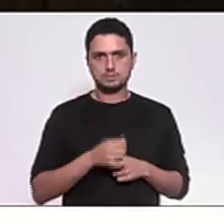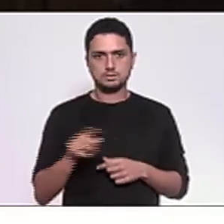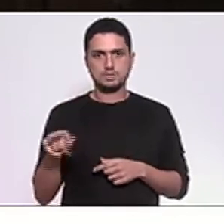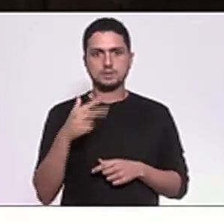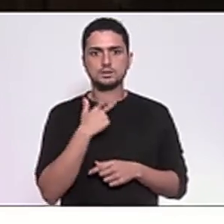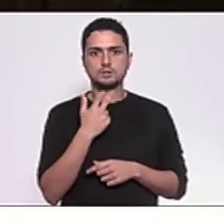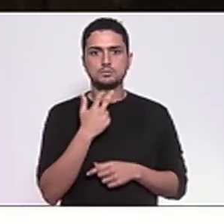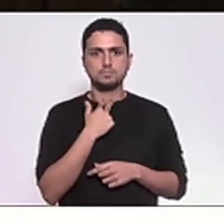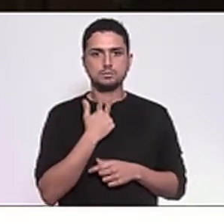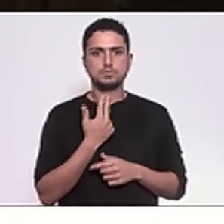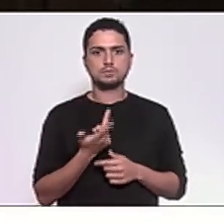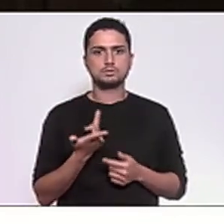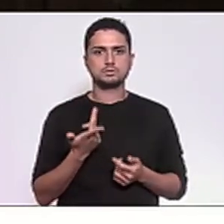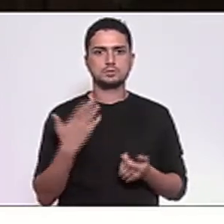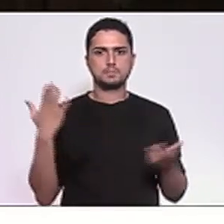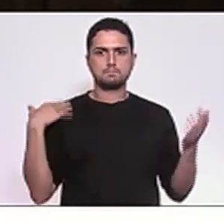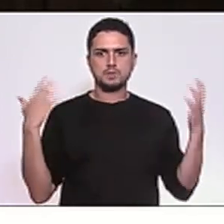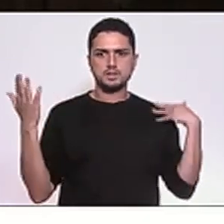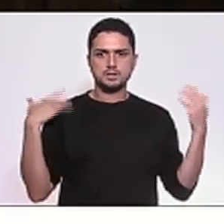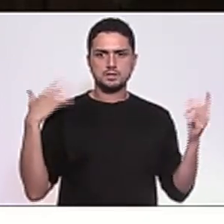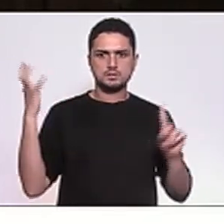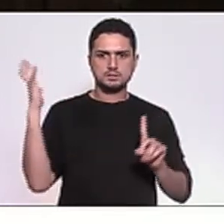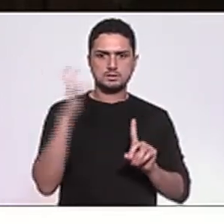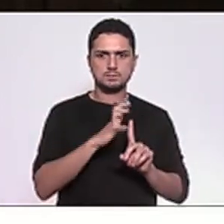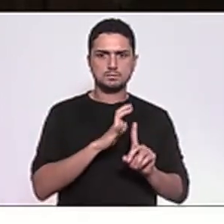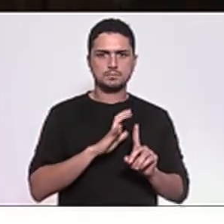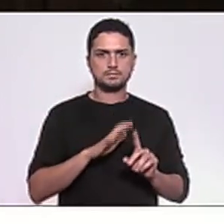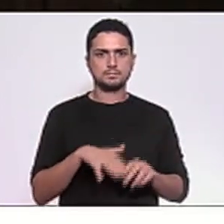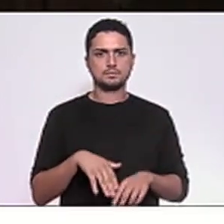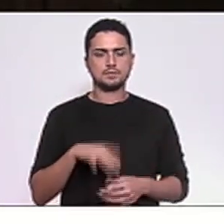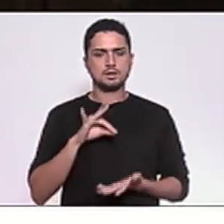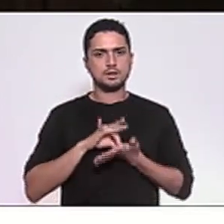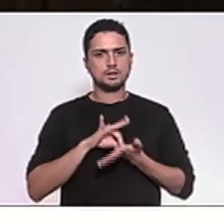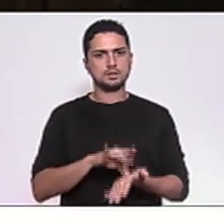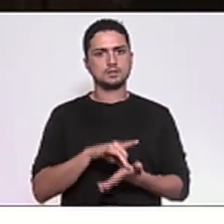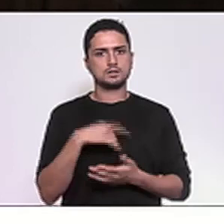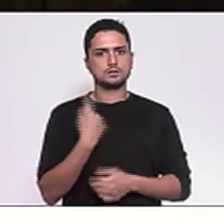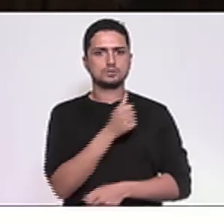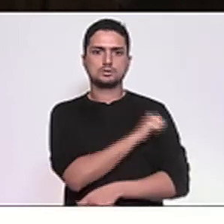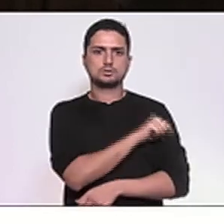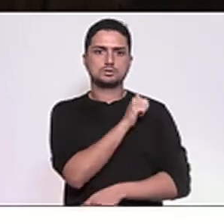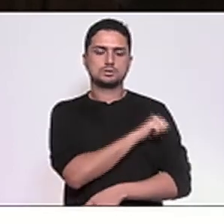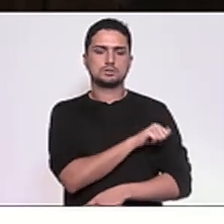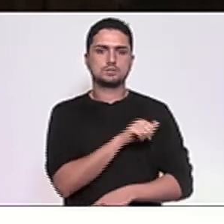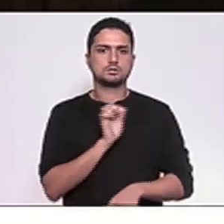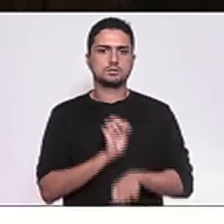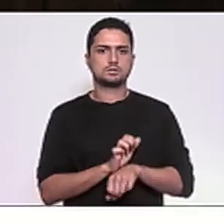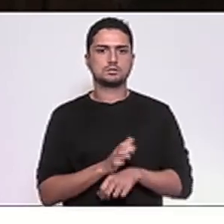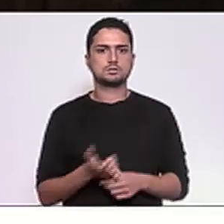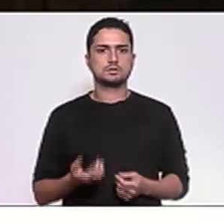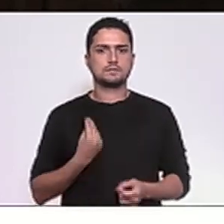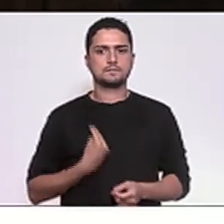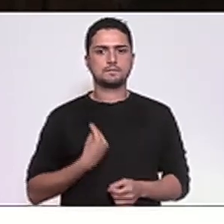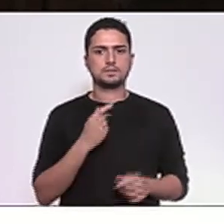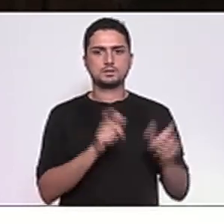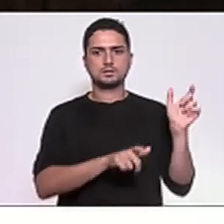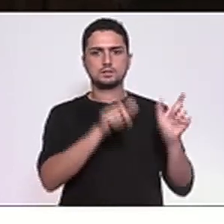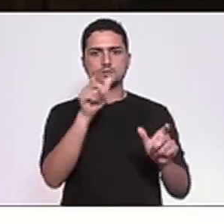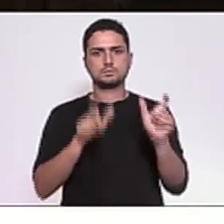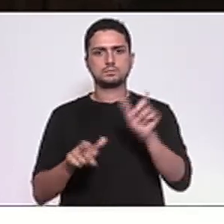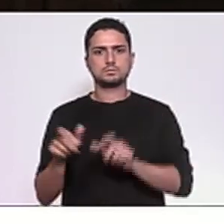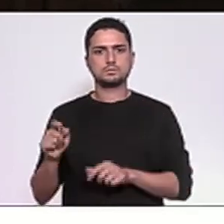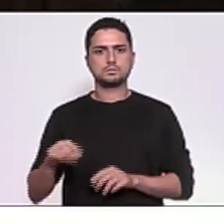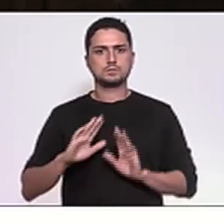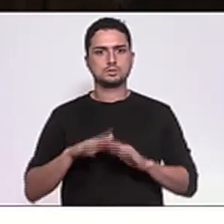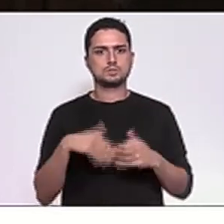não pode militarizar a realidade do estado do Rio de Janeiro, a vida das pessoas,